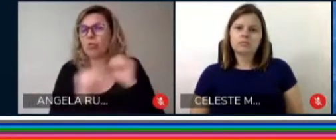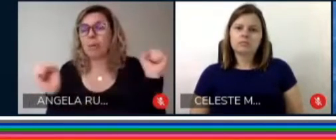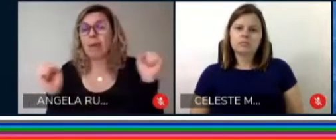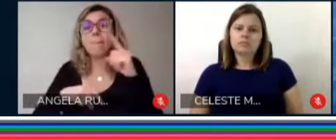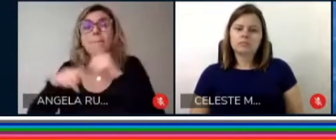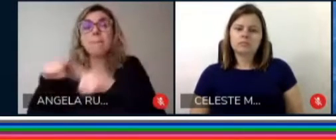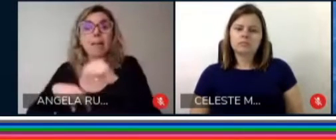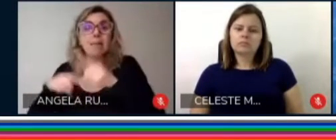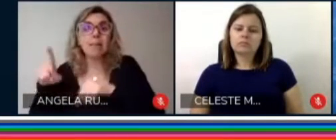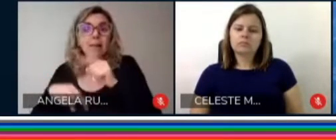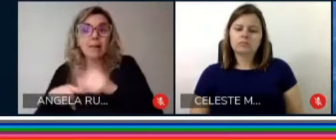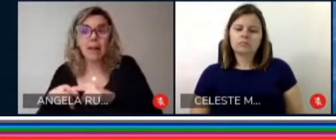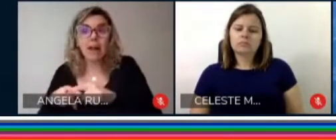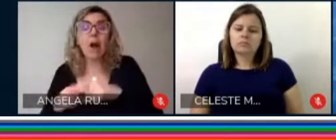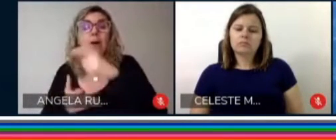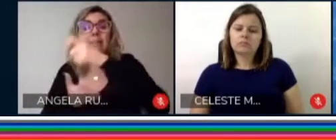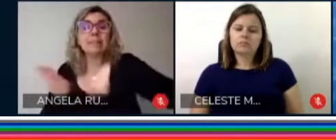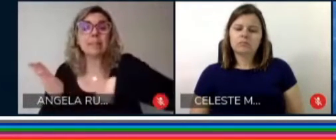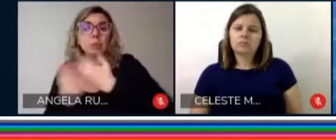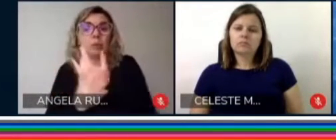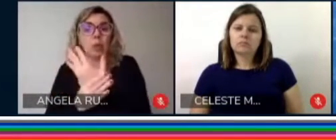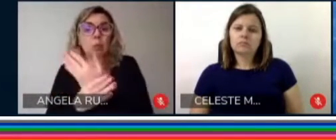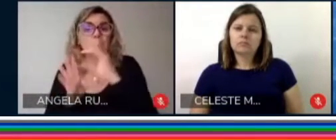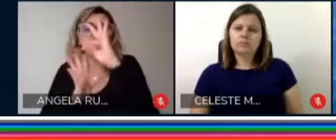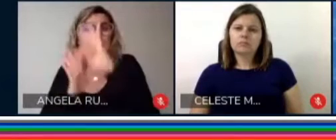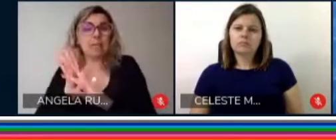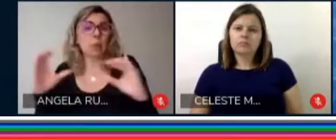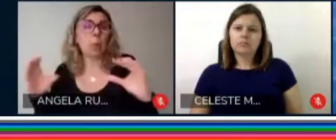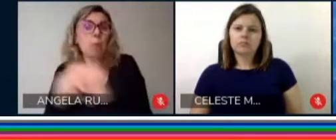materiais que a gente tem a assinatura do texto completo.